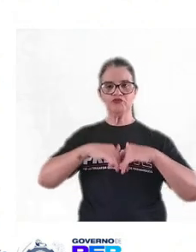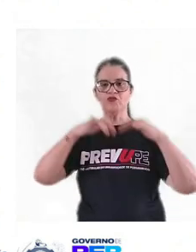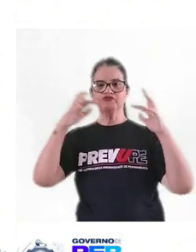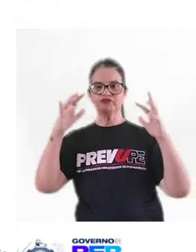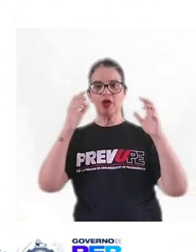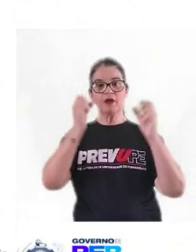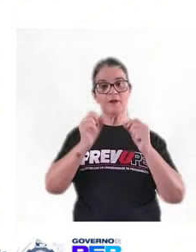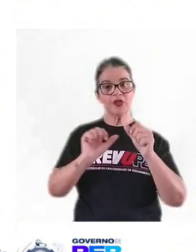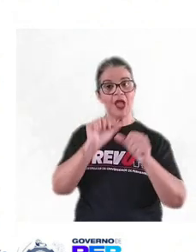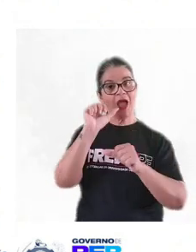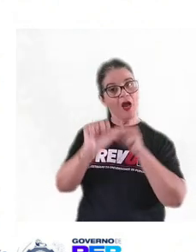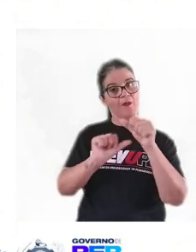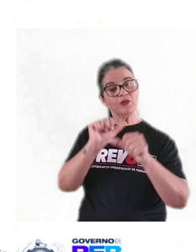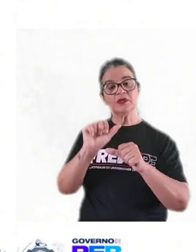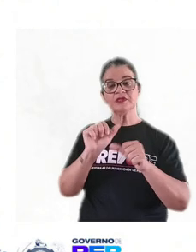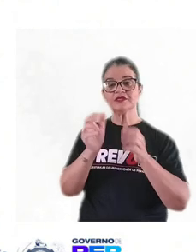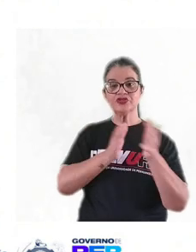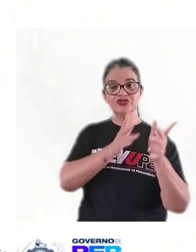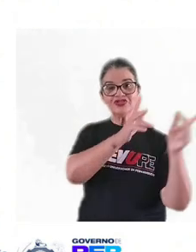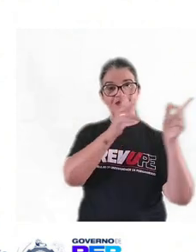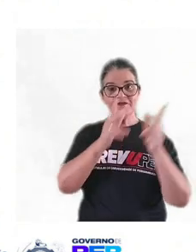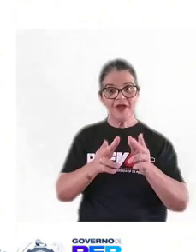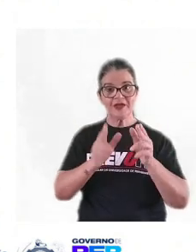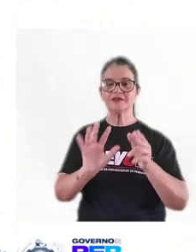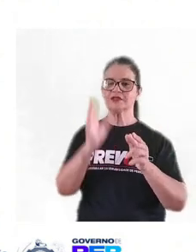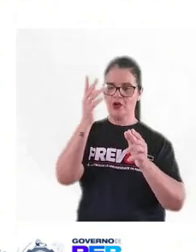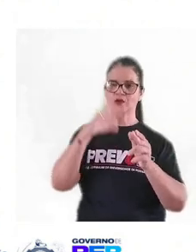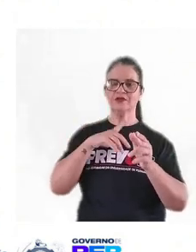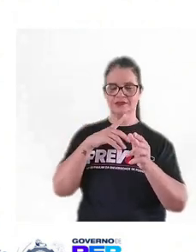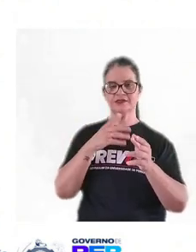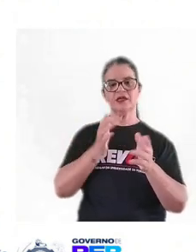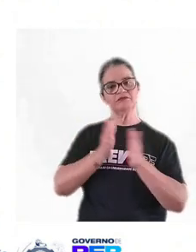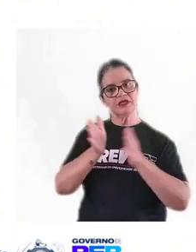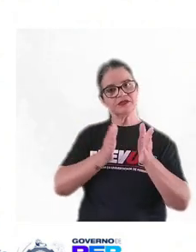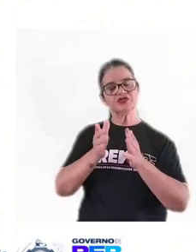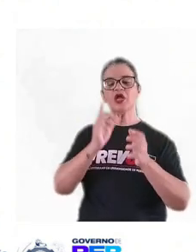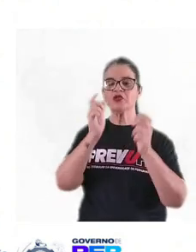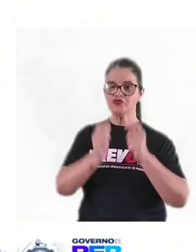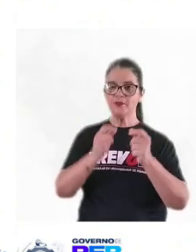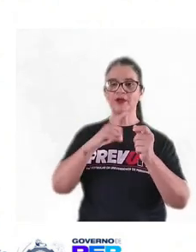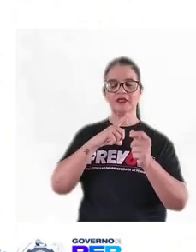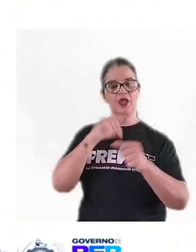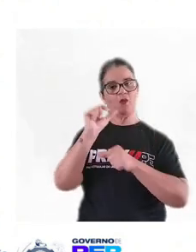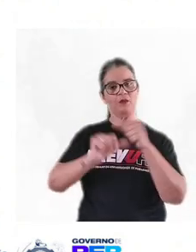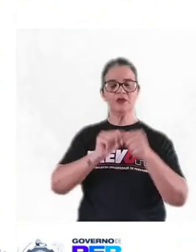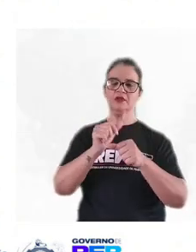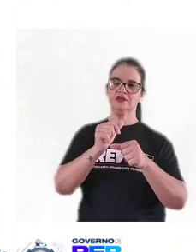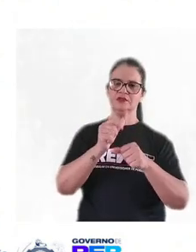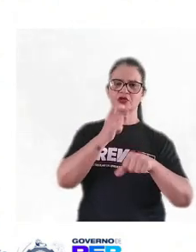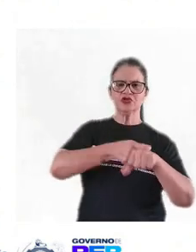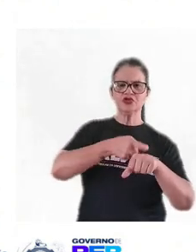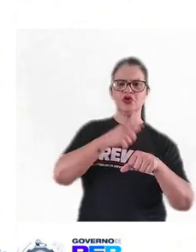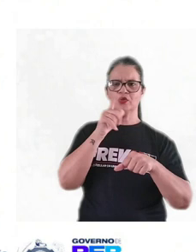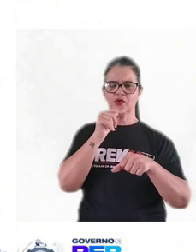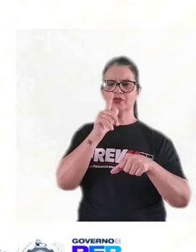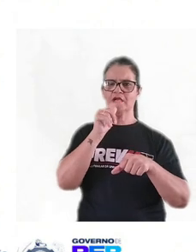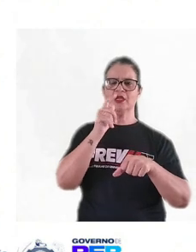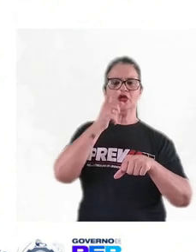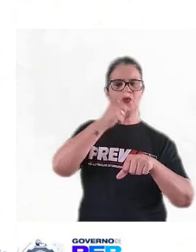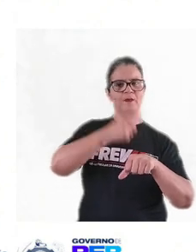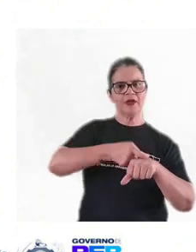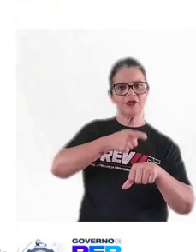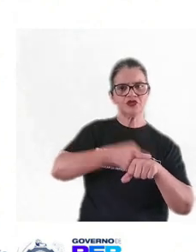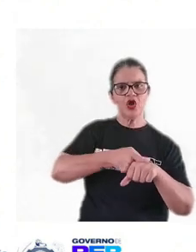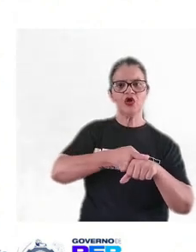pode ocorrer mudança de fases entre esses estados você pode ter uma mudança de sólido para líquido de líquido para